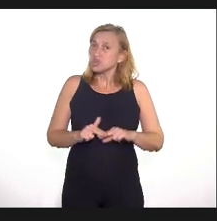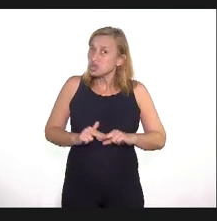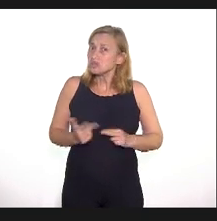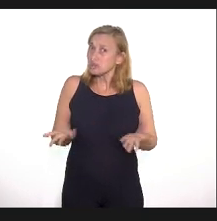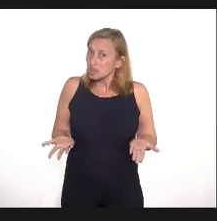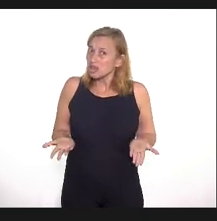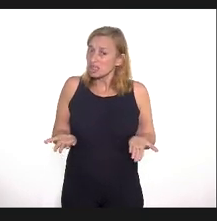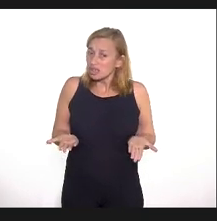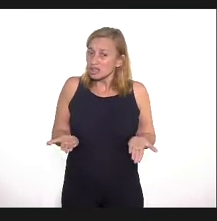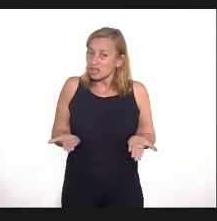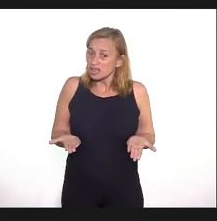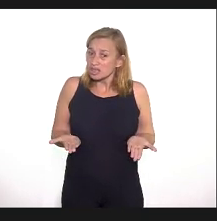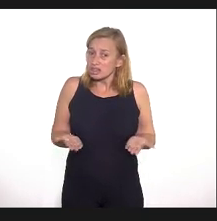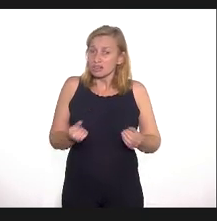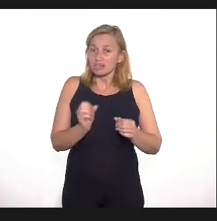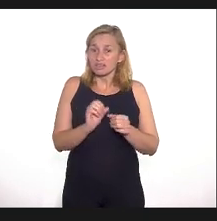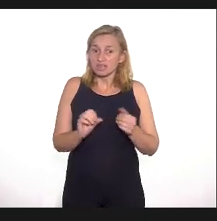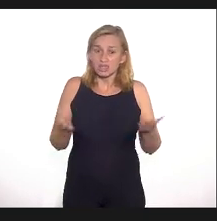que fizeram